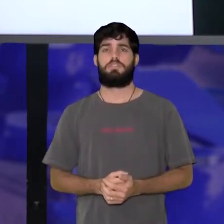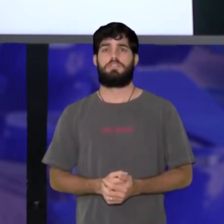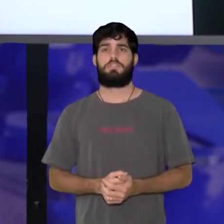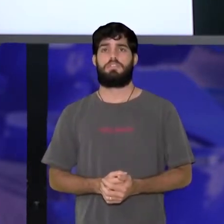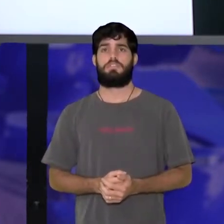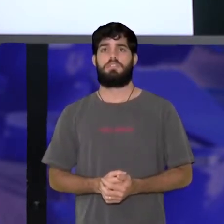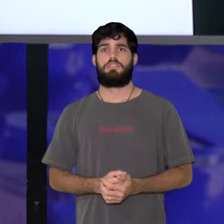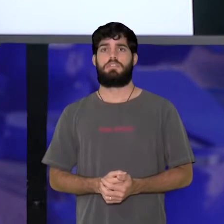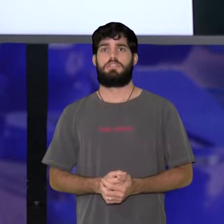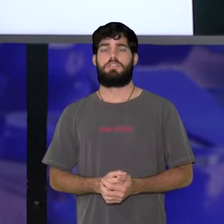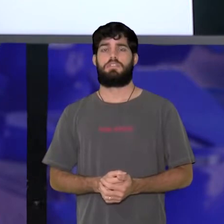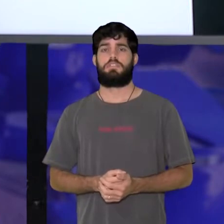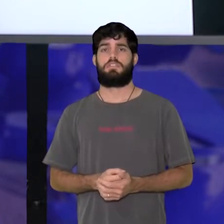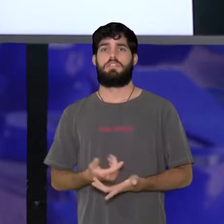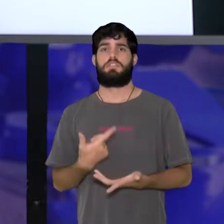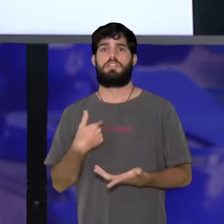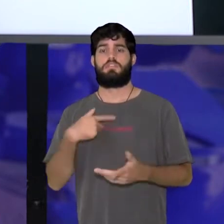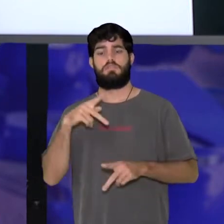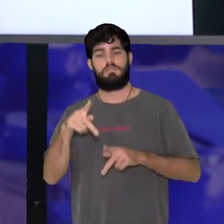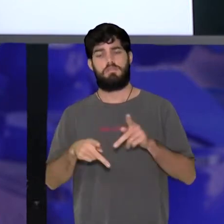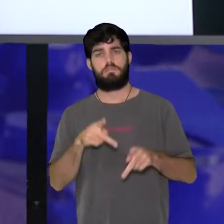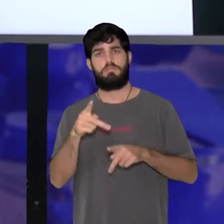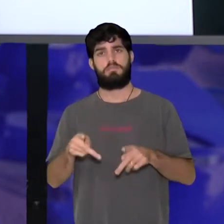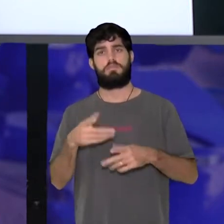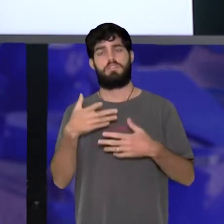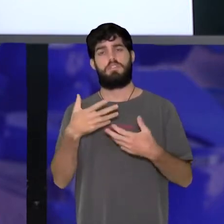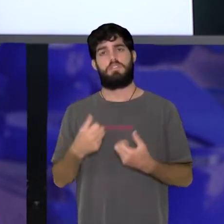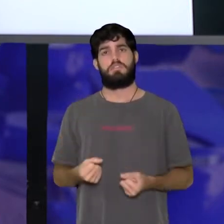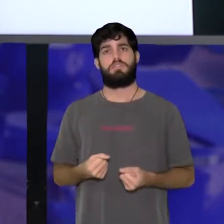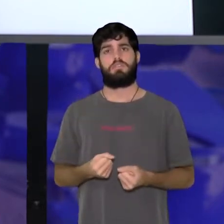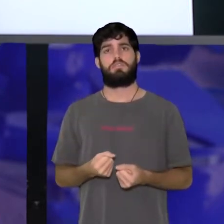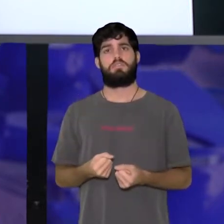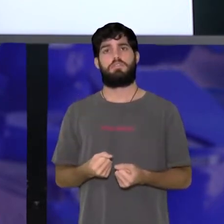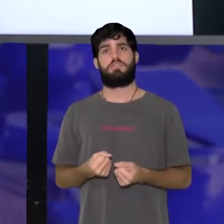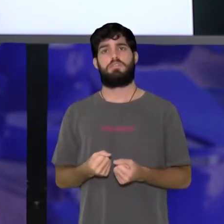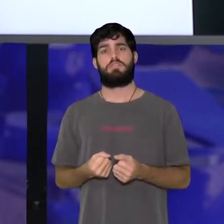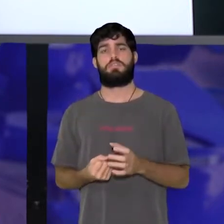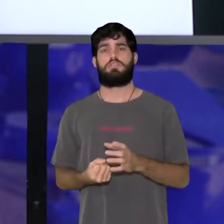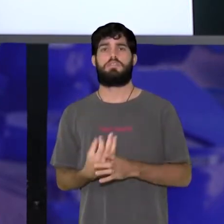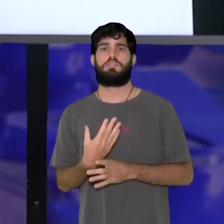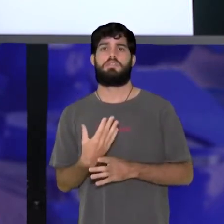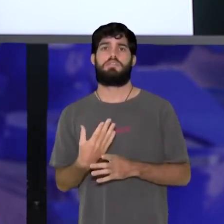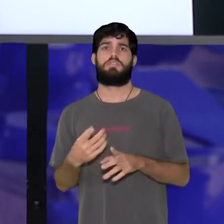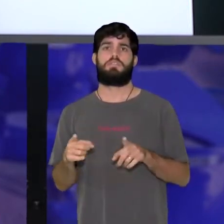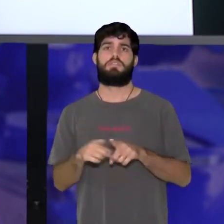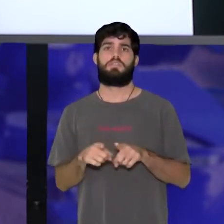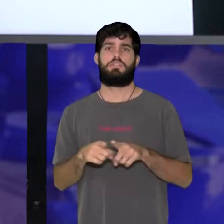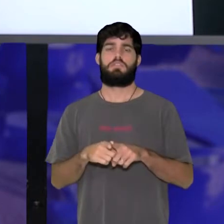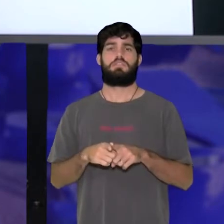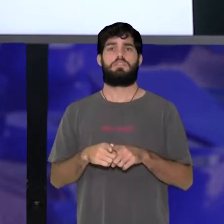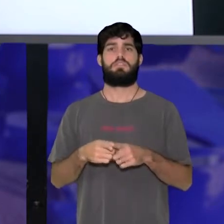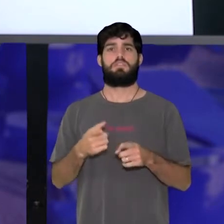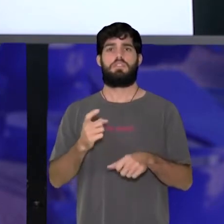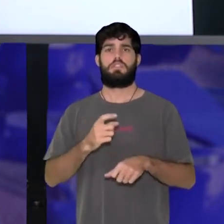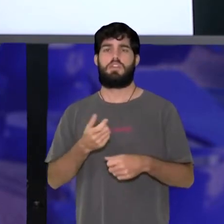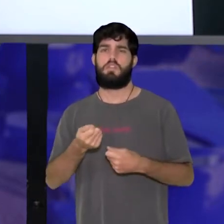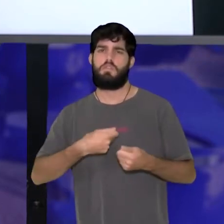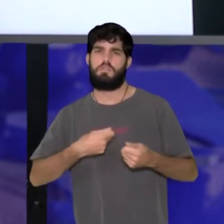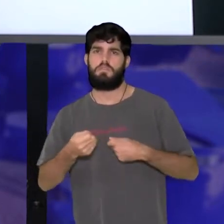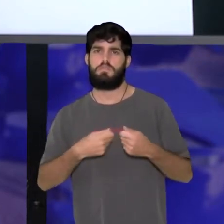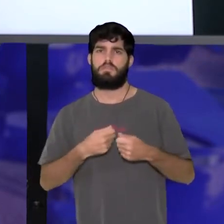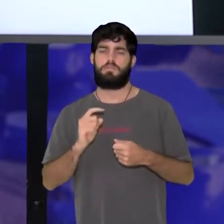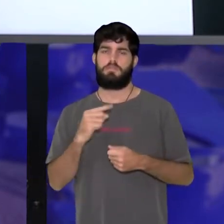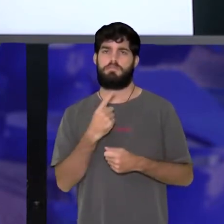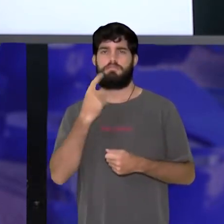justificava-se para que a população aceitasse a produção de armas e a manutenção econômica? Vamos pensar em